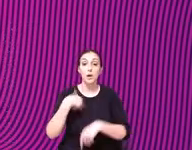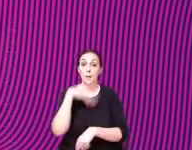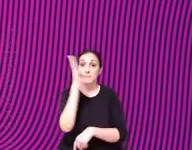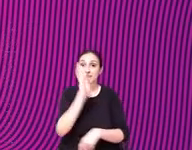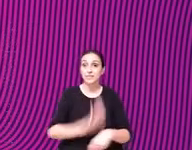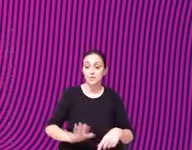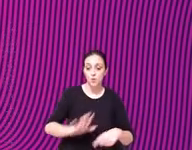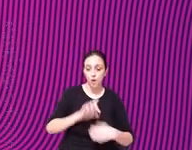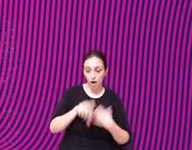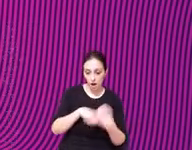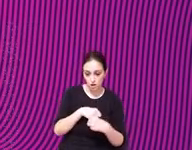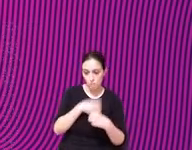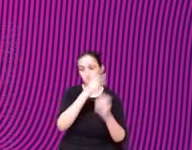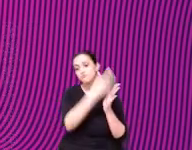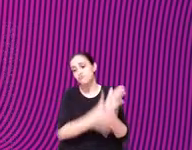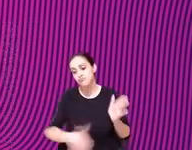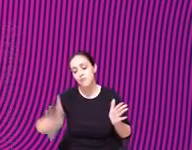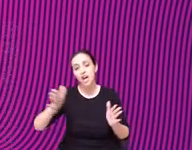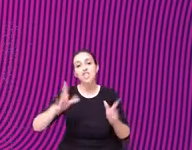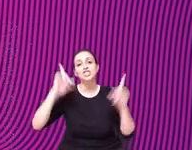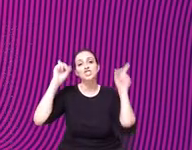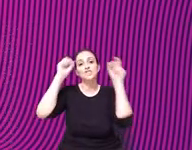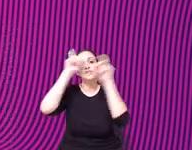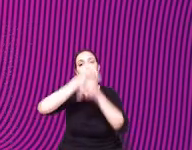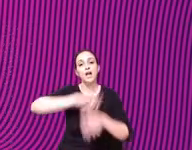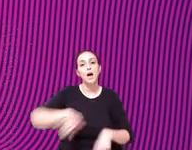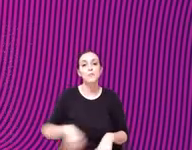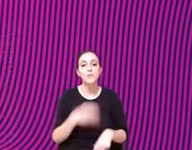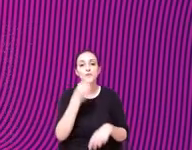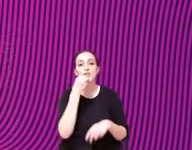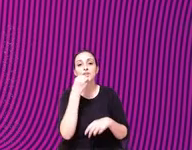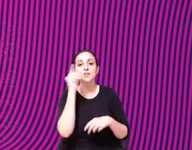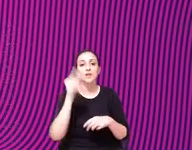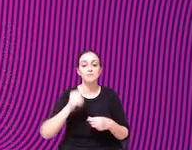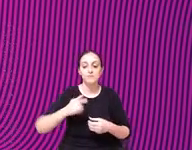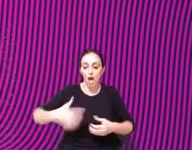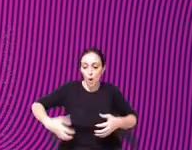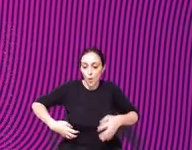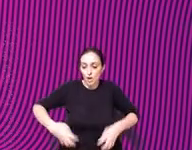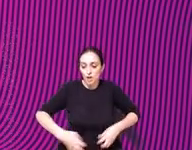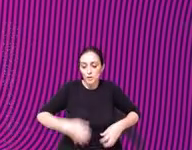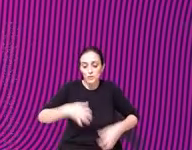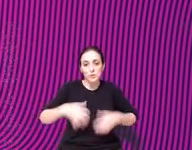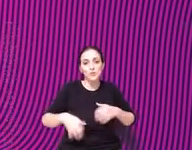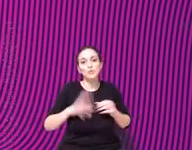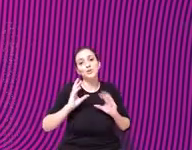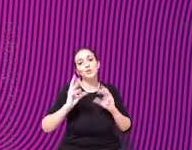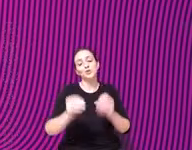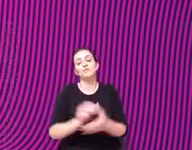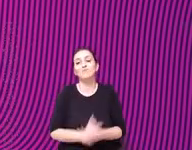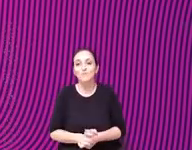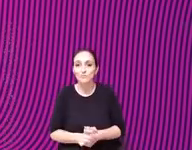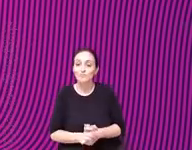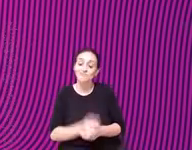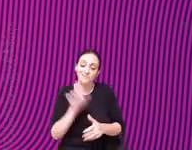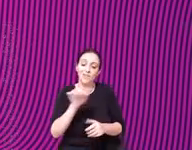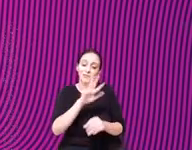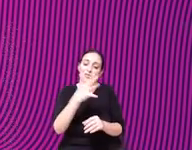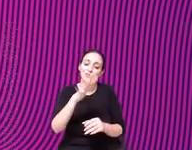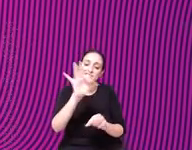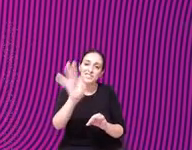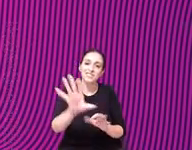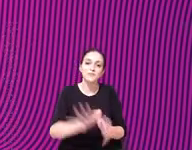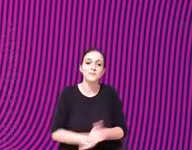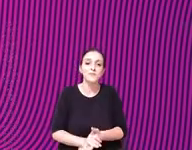outro, nós íamos ter dificuldade em aproveitar adequadamente esses órgãos todos, né? Acho que seria por aí, numa